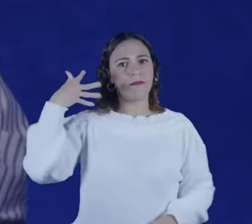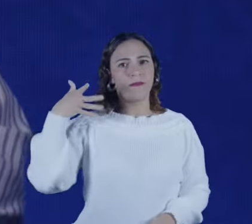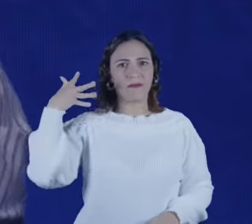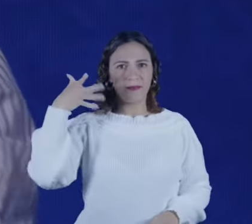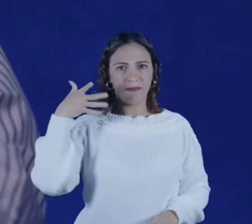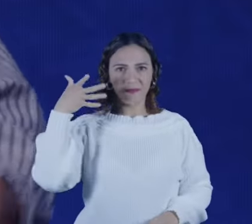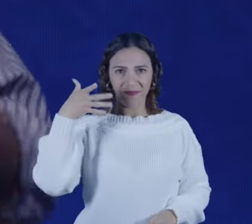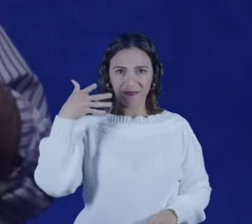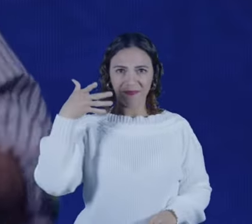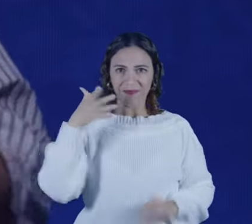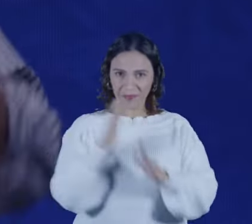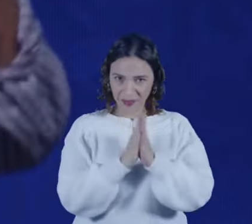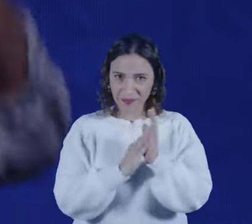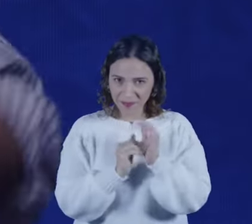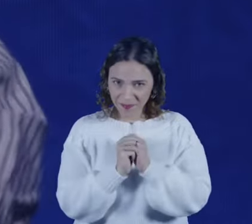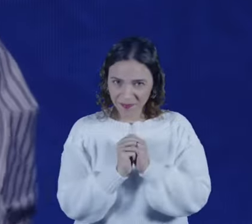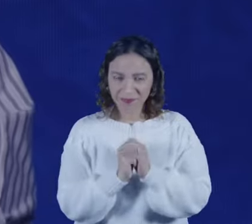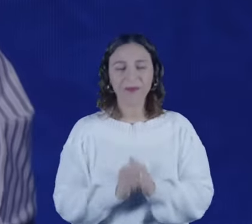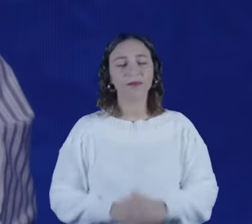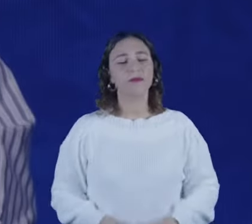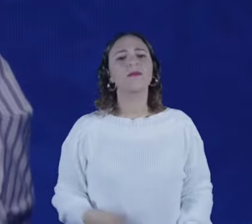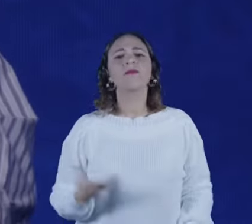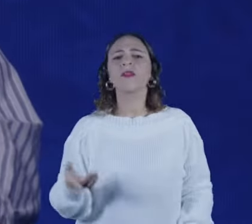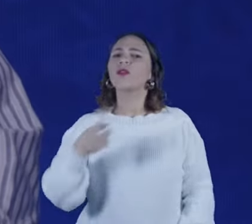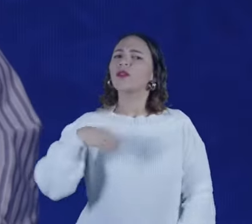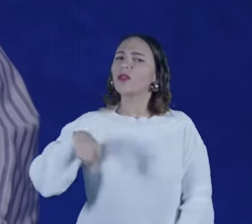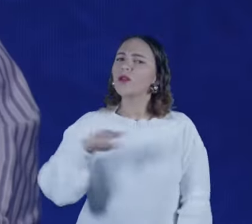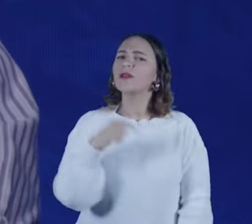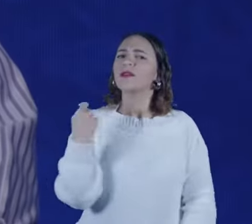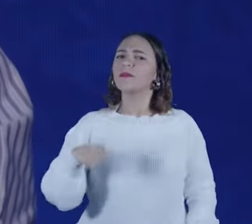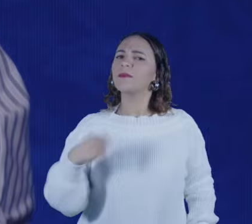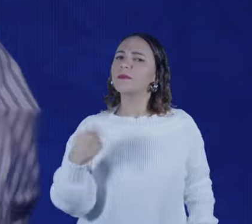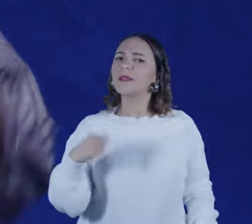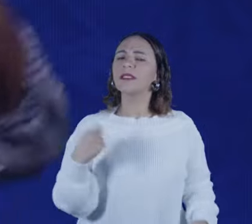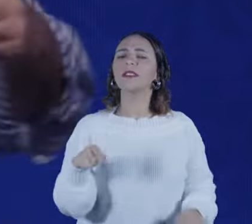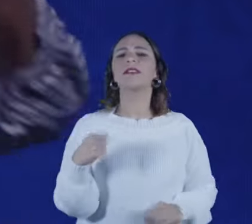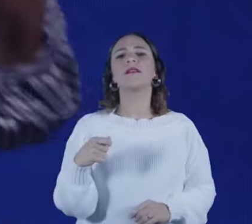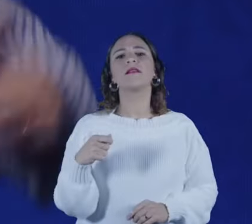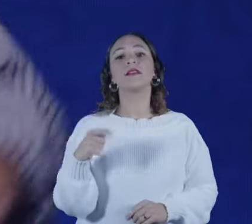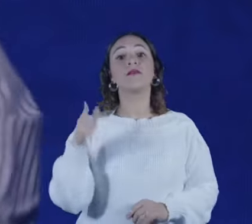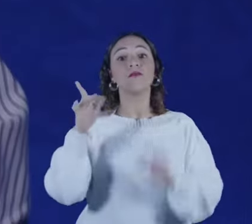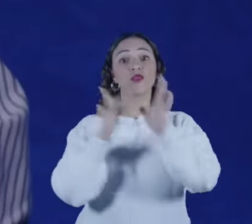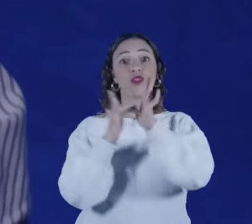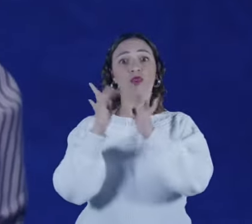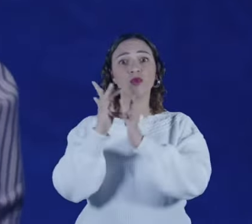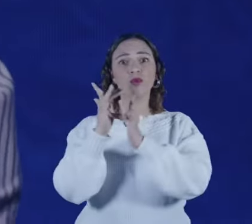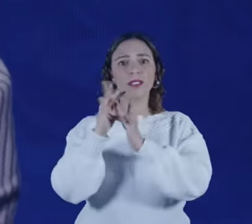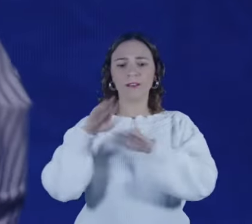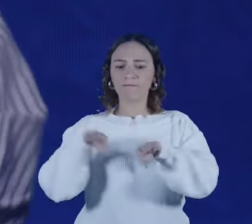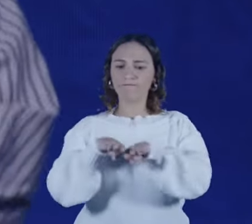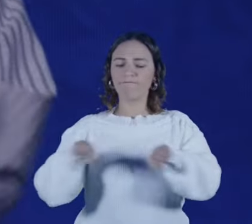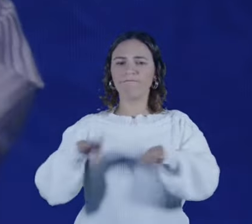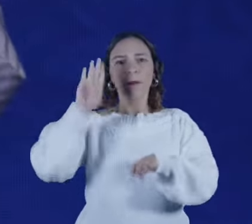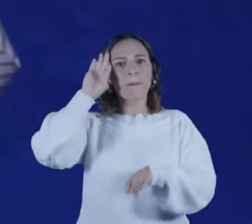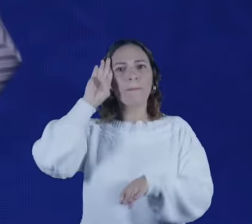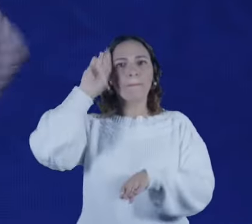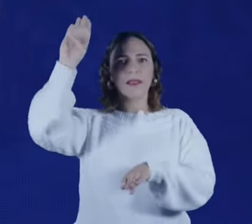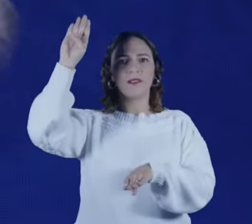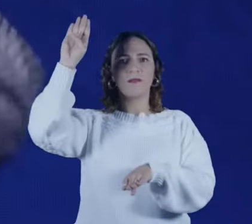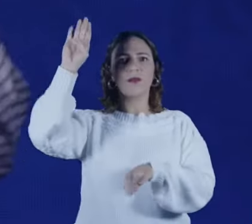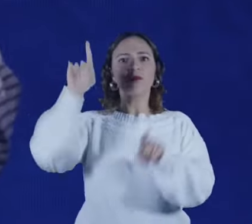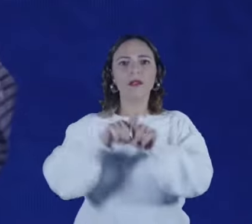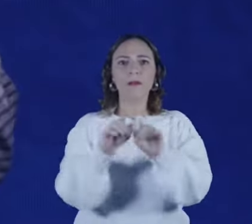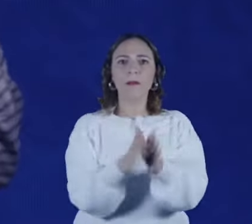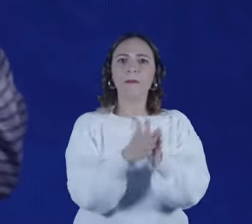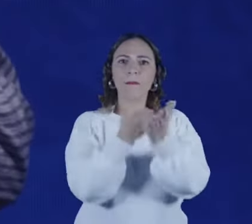Amém? Então, nós precisamos edificar sobre Cristo e sobre a sua palavra.